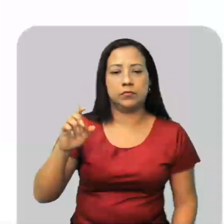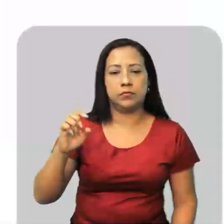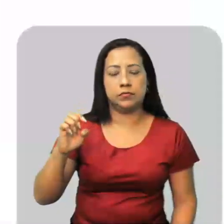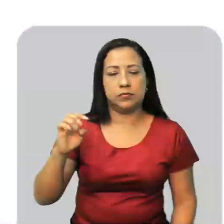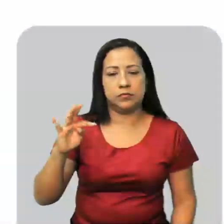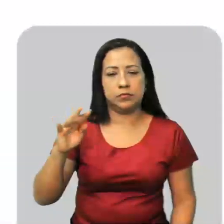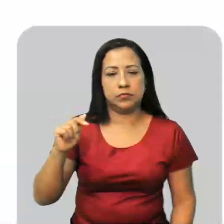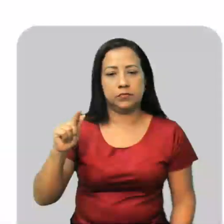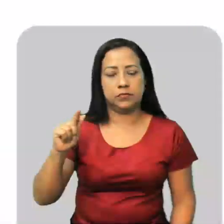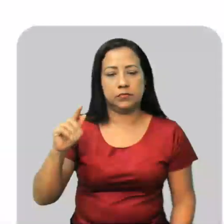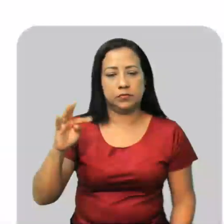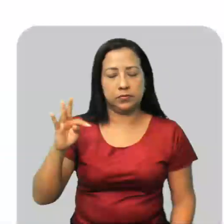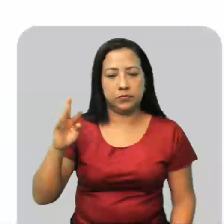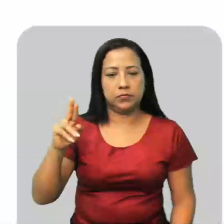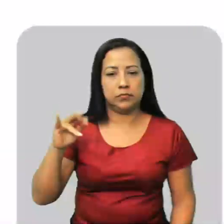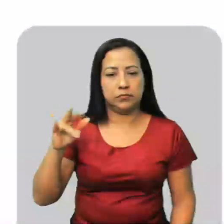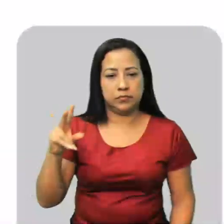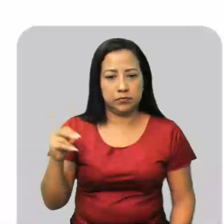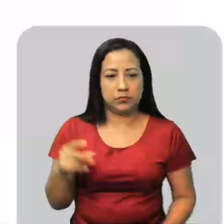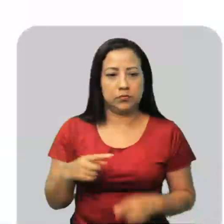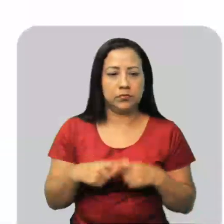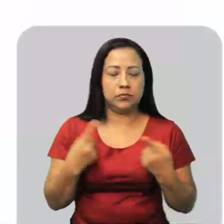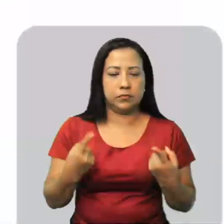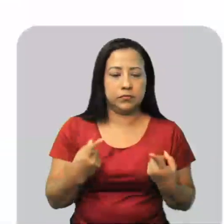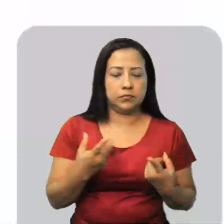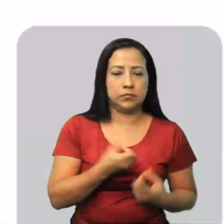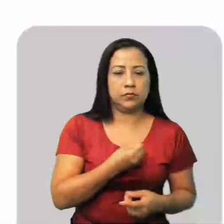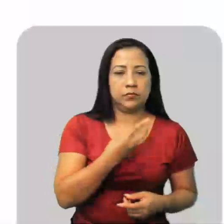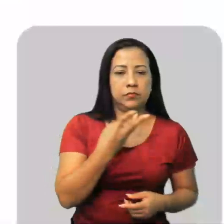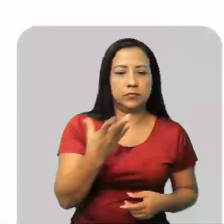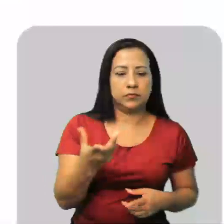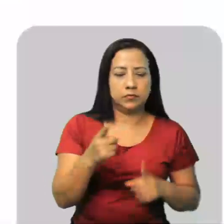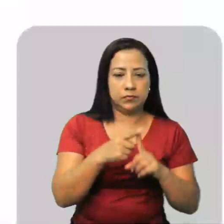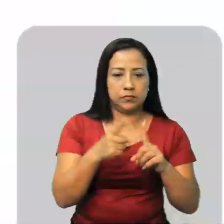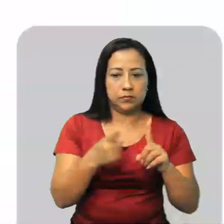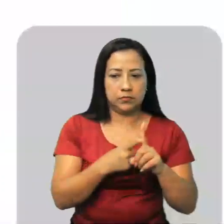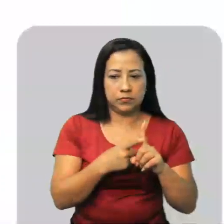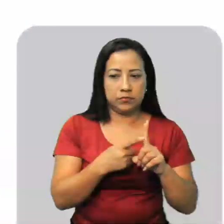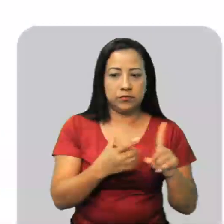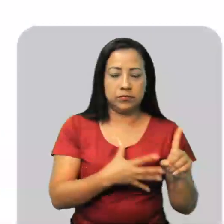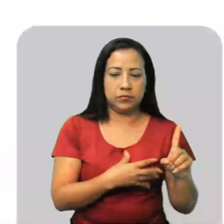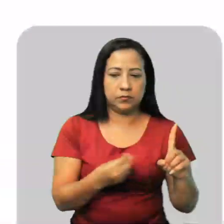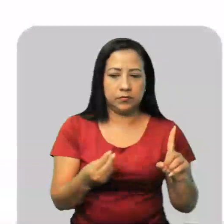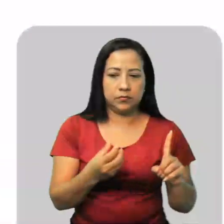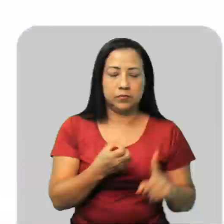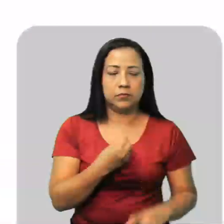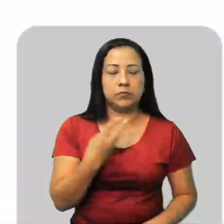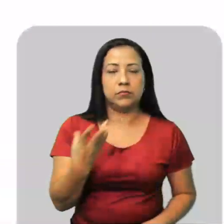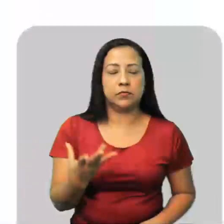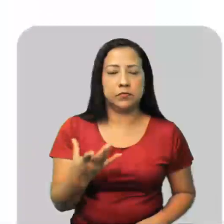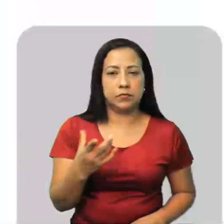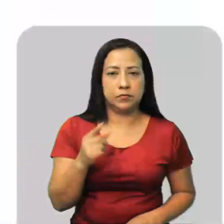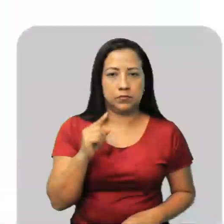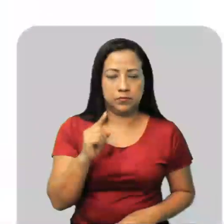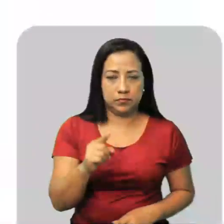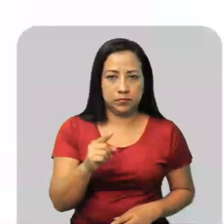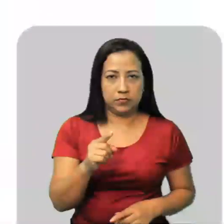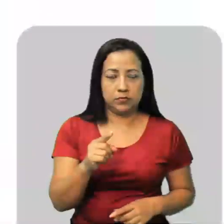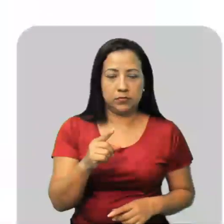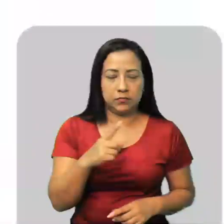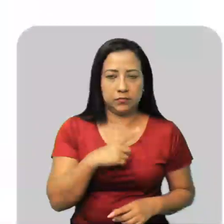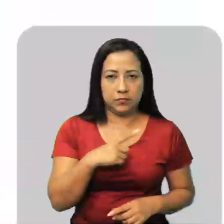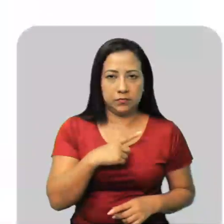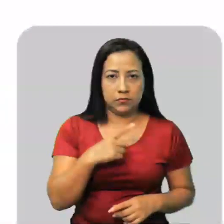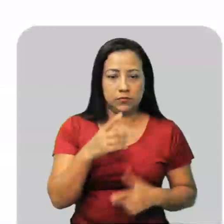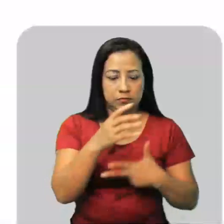fecundidade é o número de filhos por mulher. Esse já teve no Enem, não perguntando para você fazer conta, mas mostrava